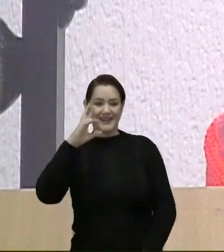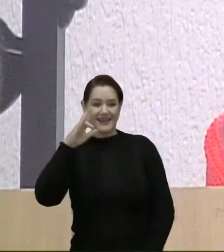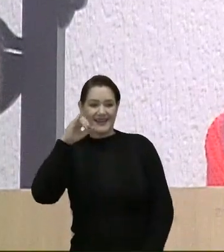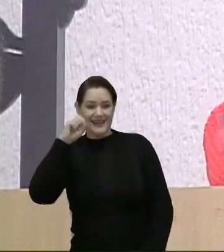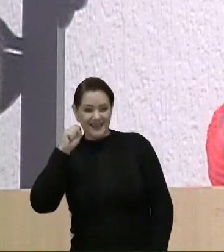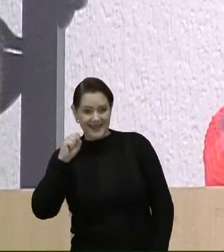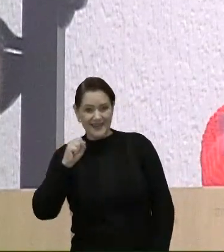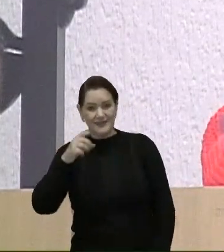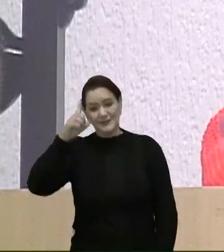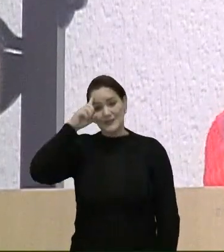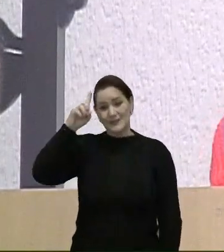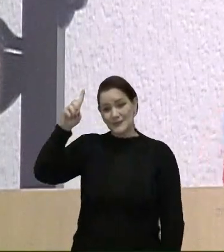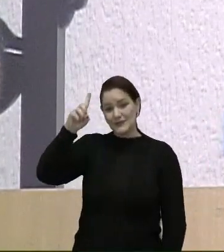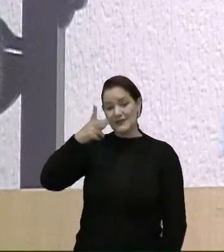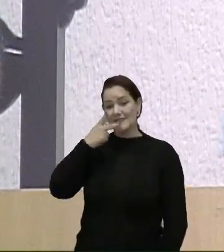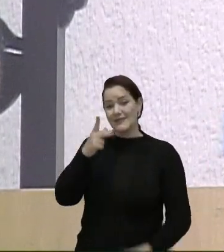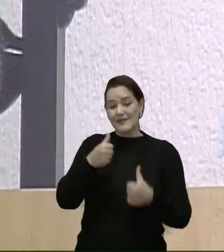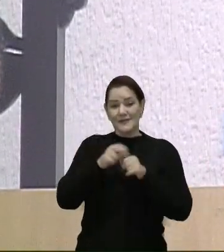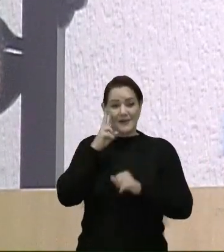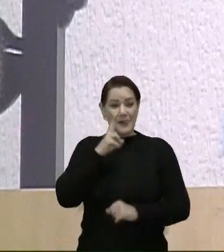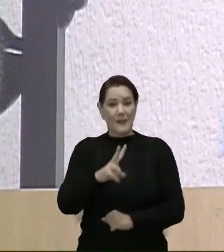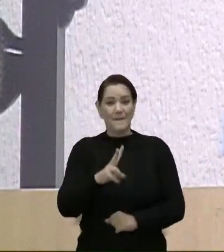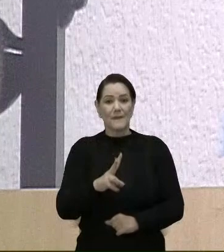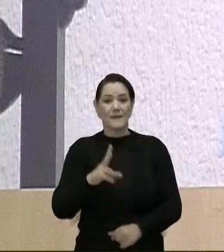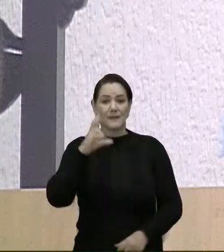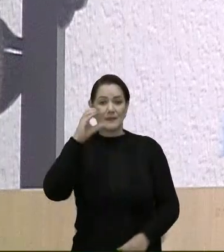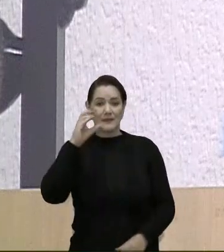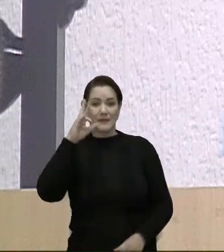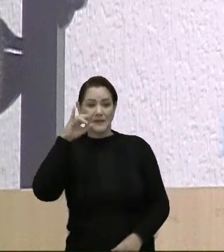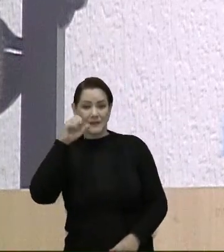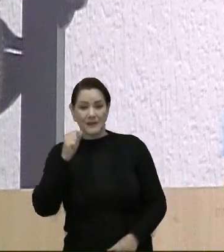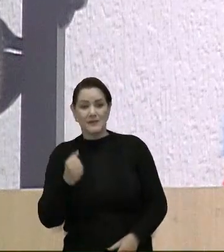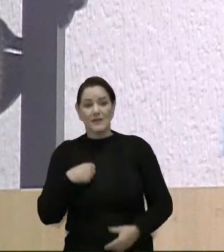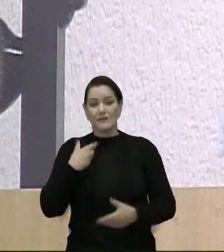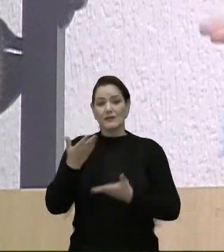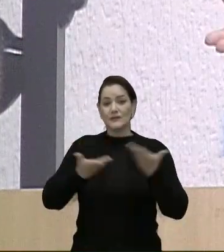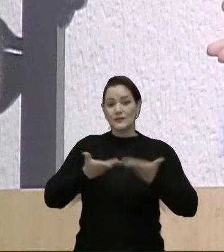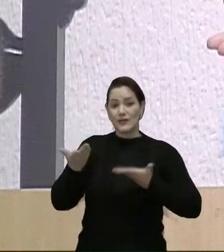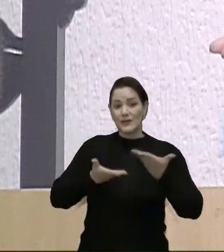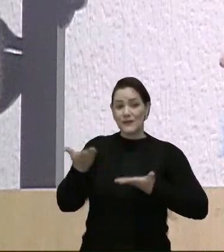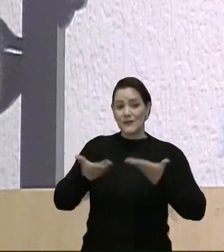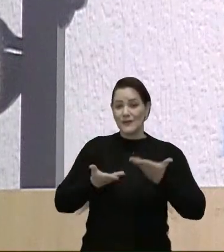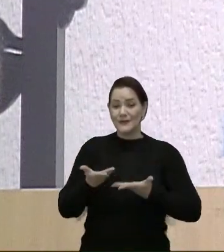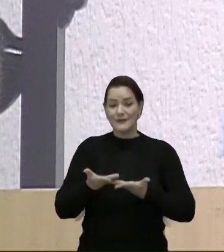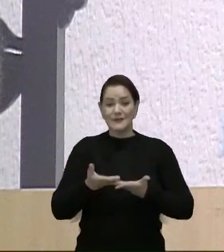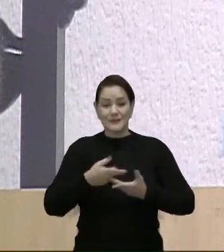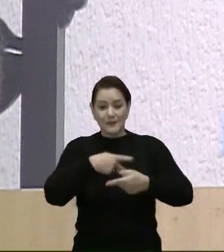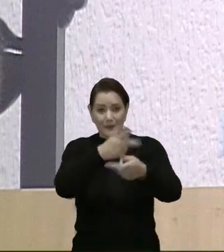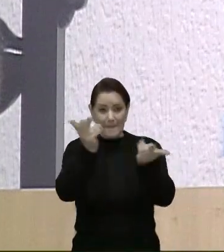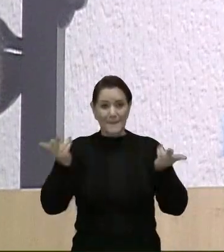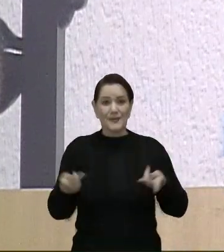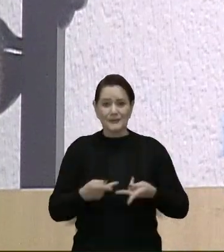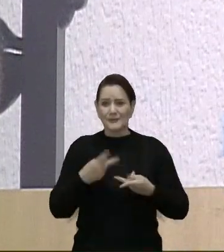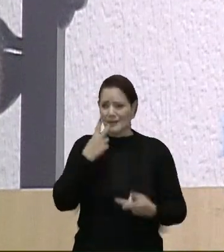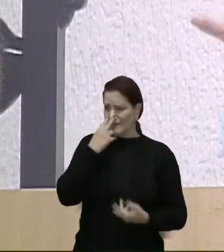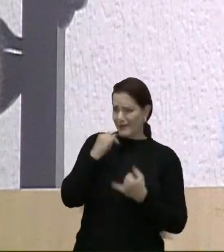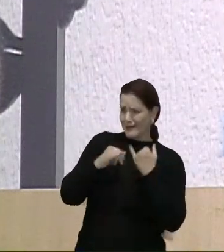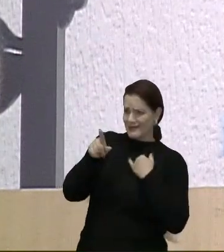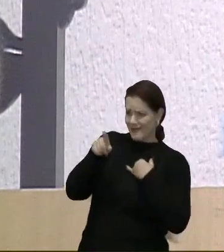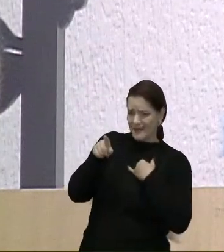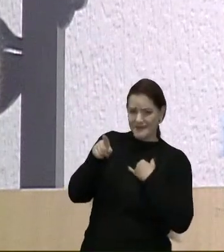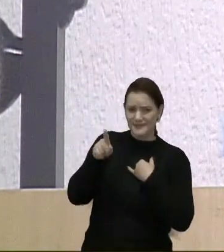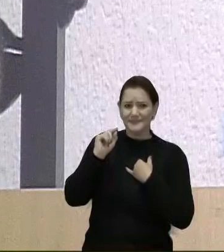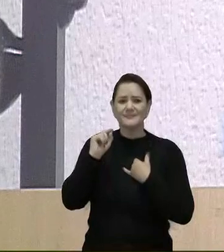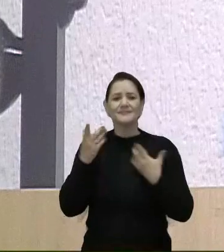um dia eu estava lá e, de repente, ela estava na pizza, no, como pizzaiola. E eu falei, parece que é ela, mas,